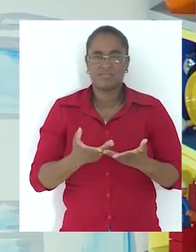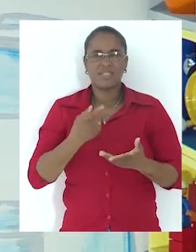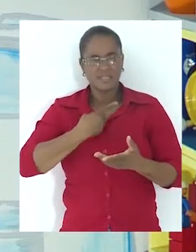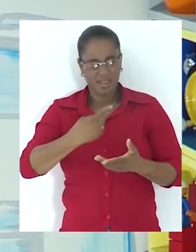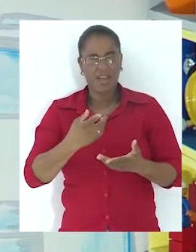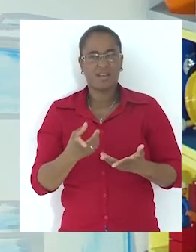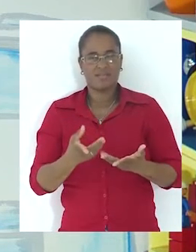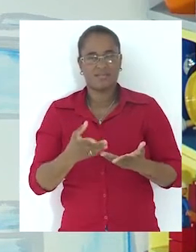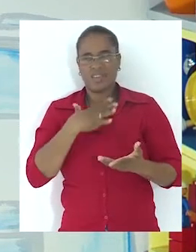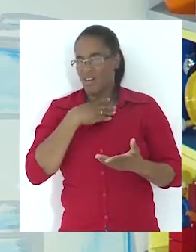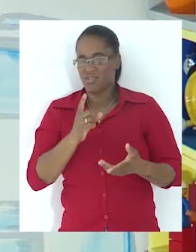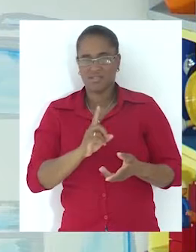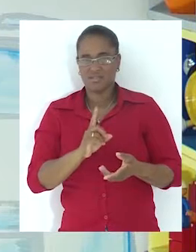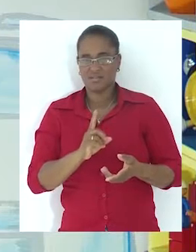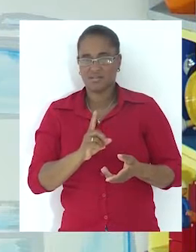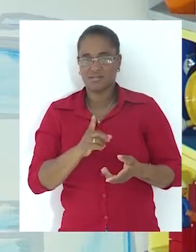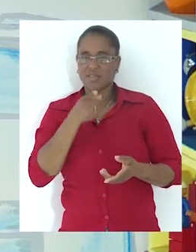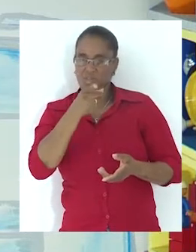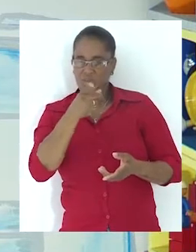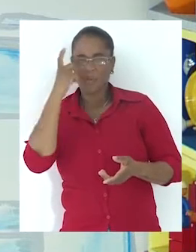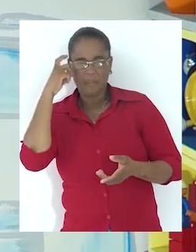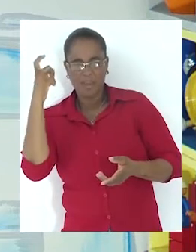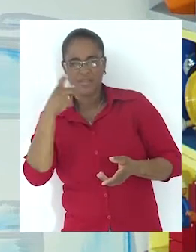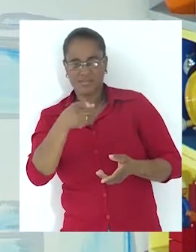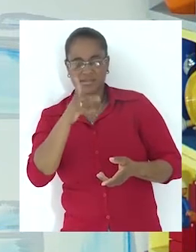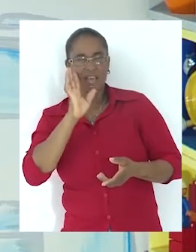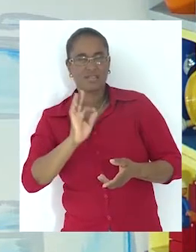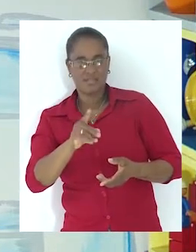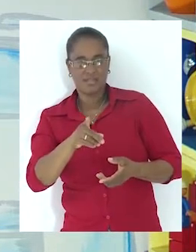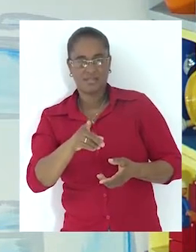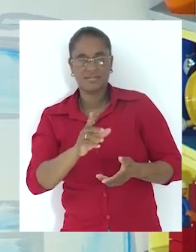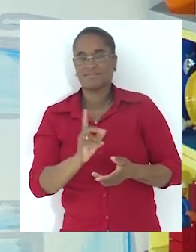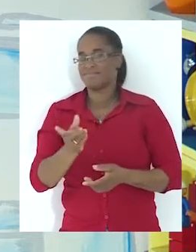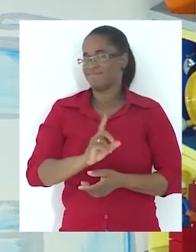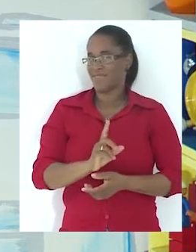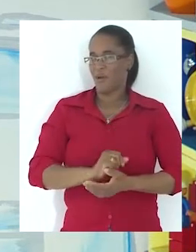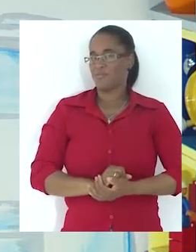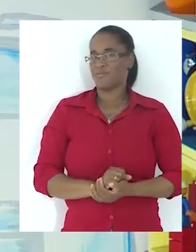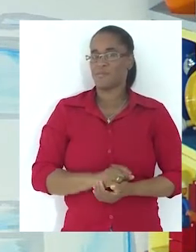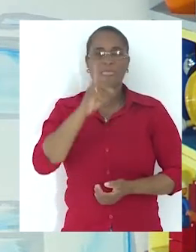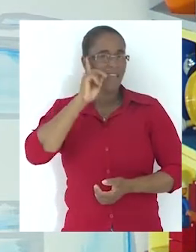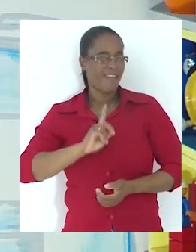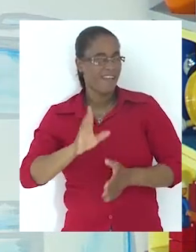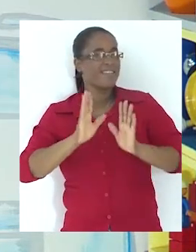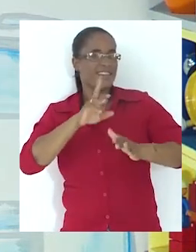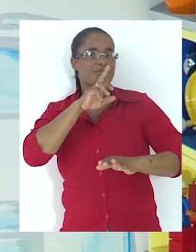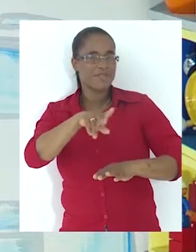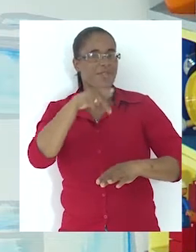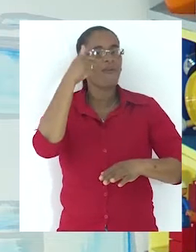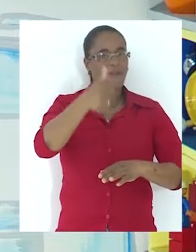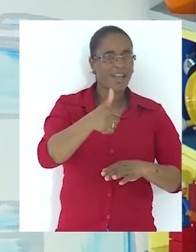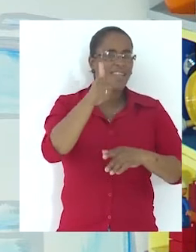Será? Não gostou? Tu pensas assim? Não. Ela já respondeu